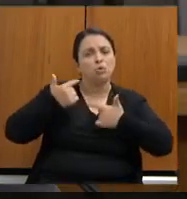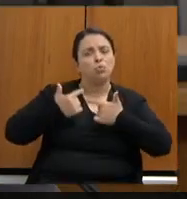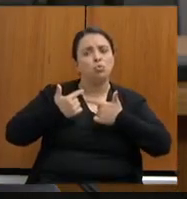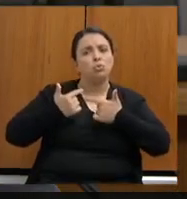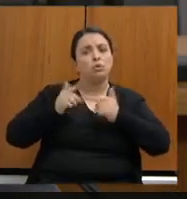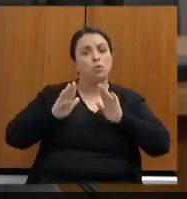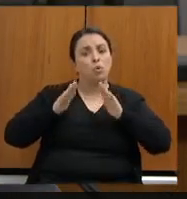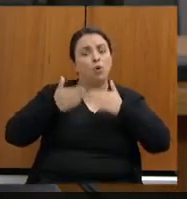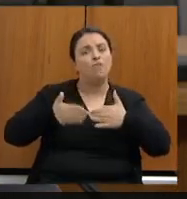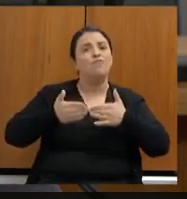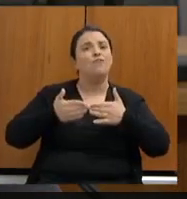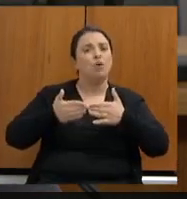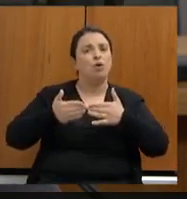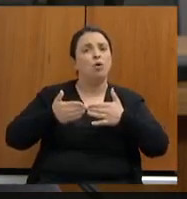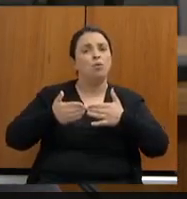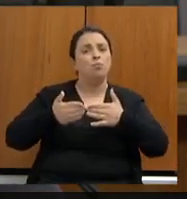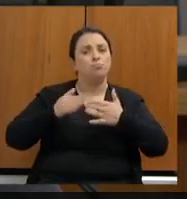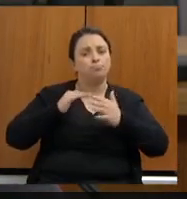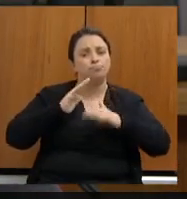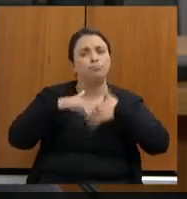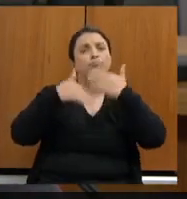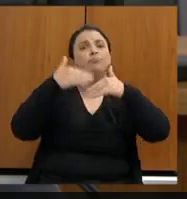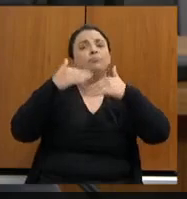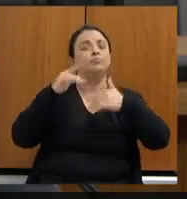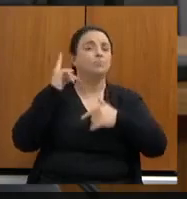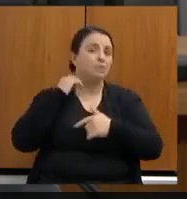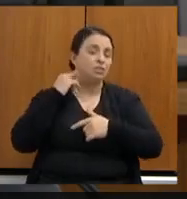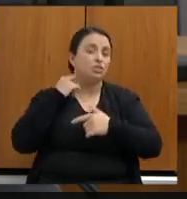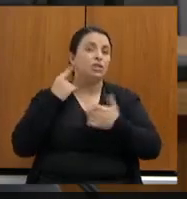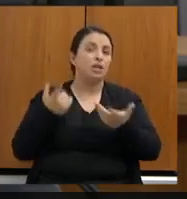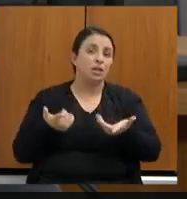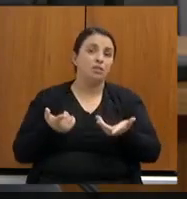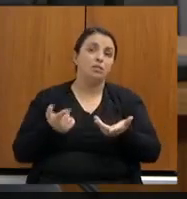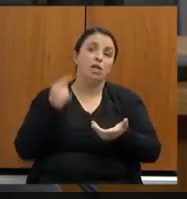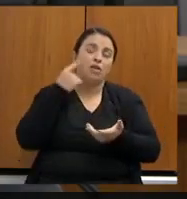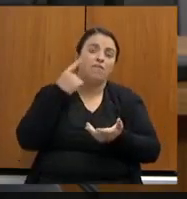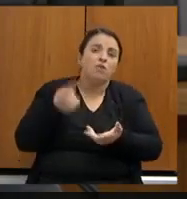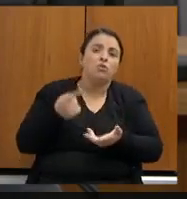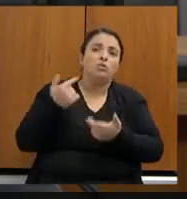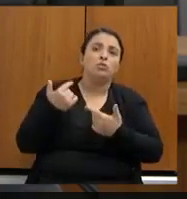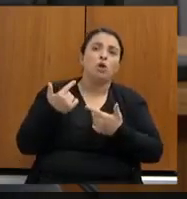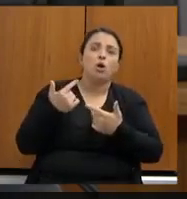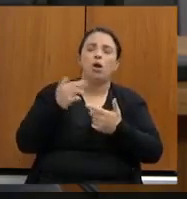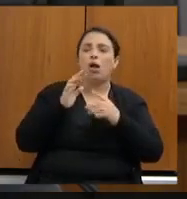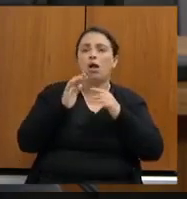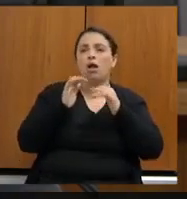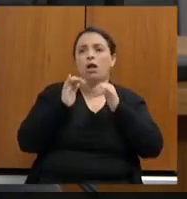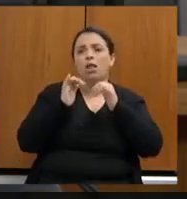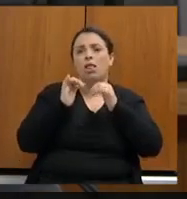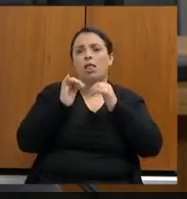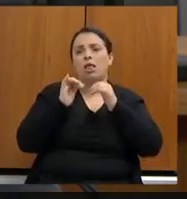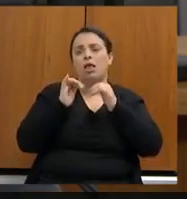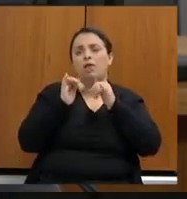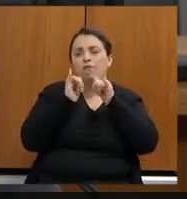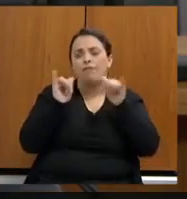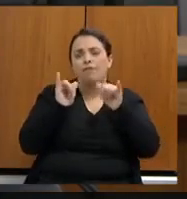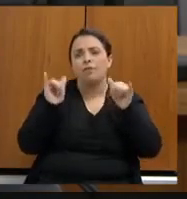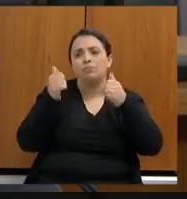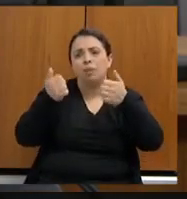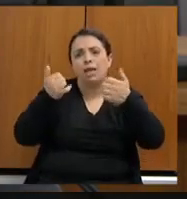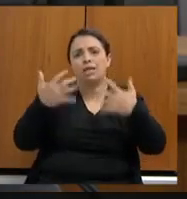forte e especialmente ouvir o seu relato de preparação dos nossos policiais